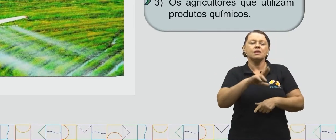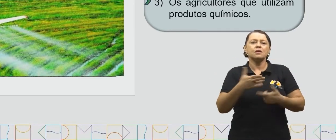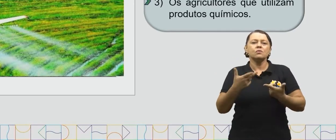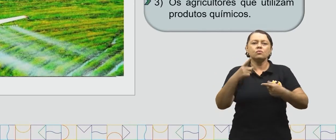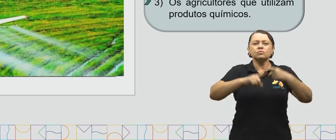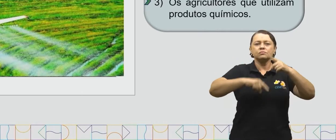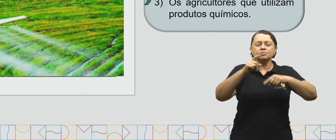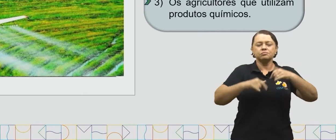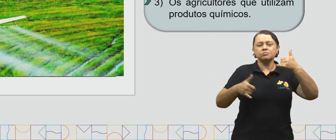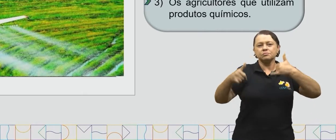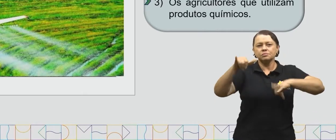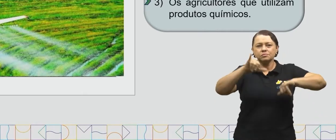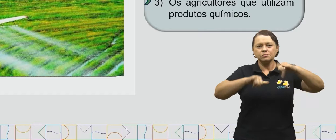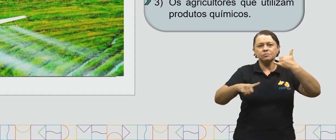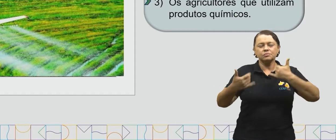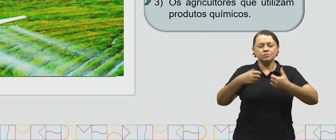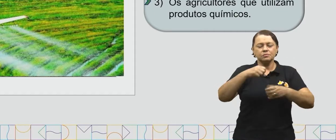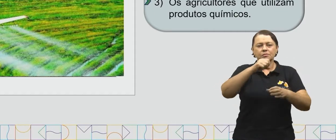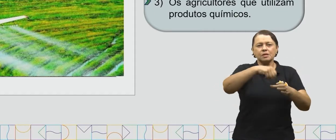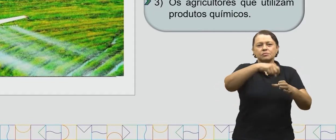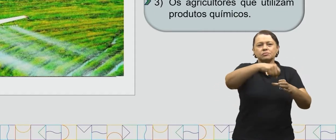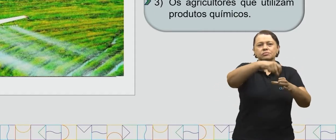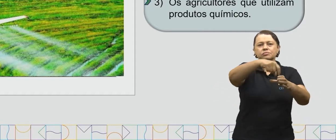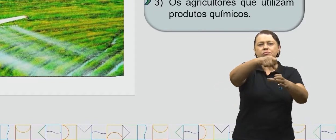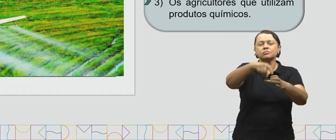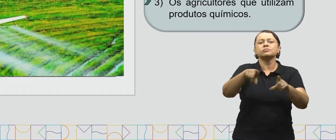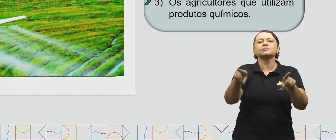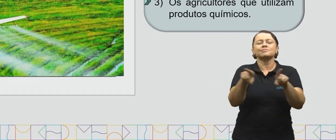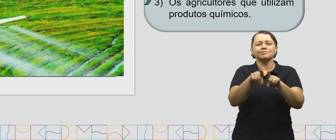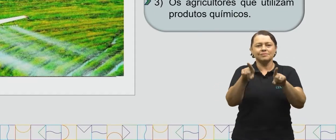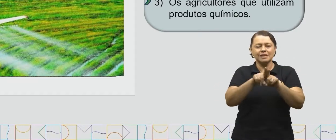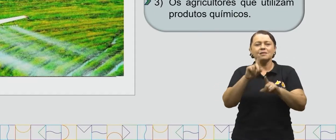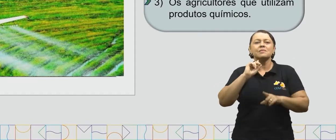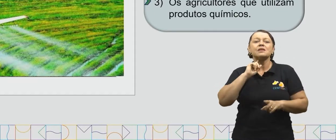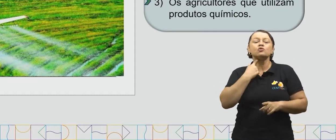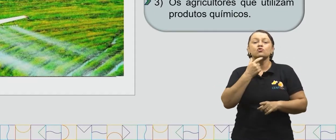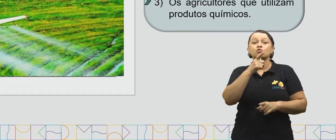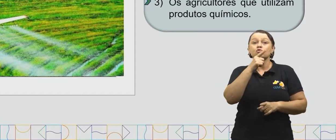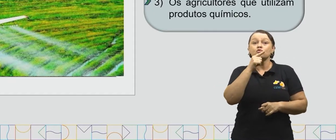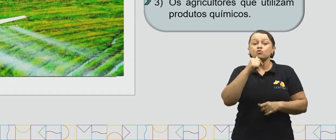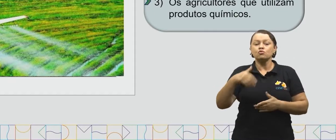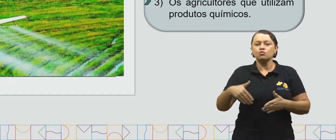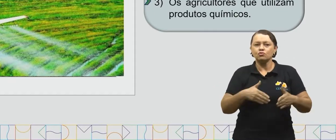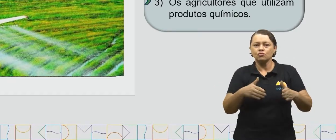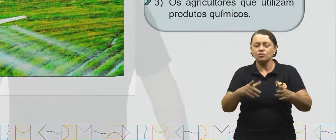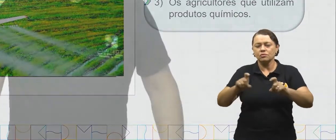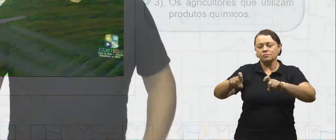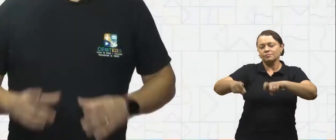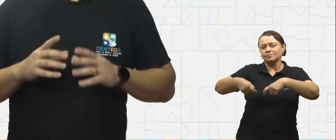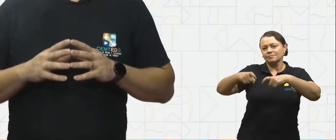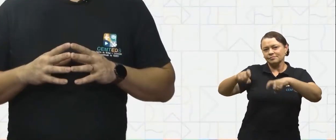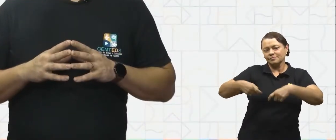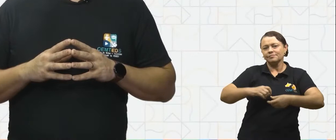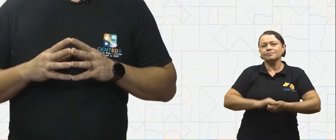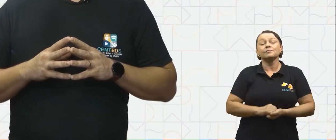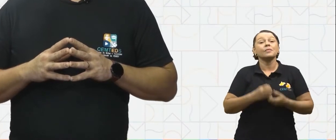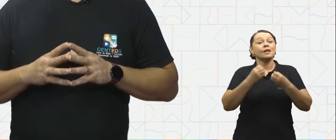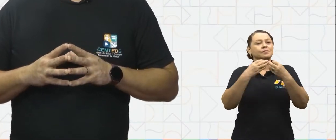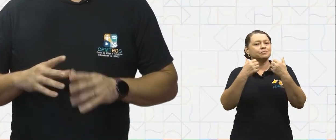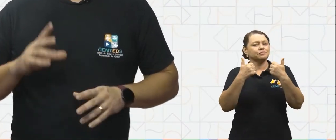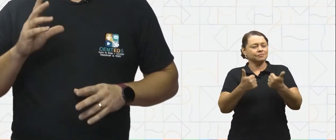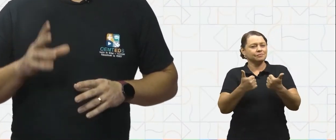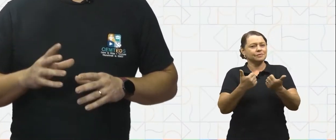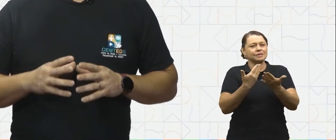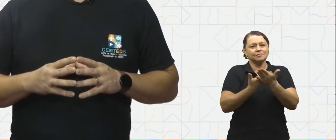produtos químicos nas suas lavouras também contaminam os rios das áreas rurais. Muito bem, dedicado